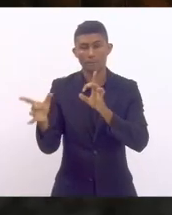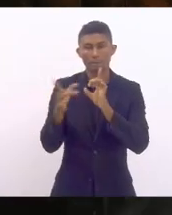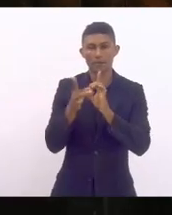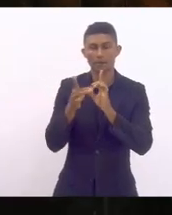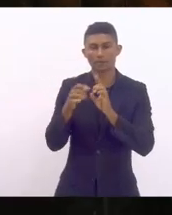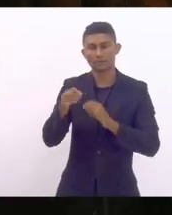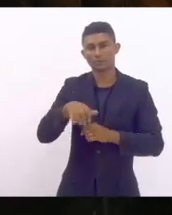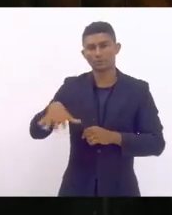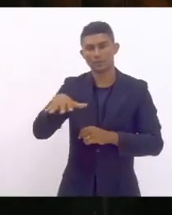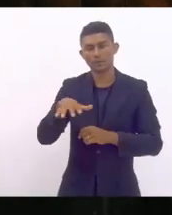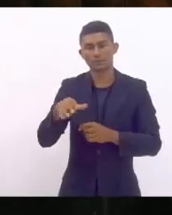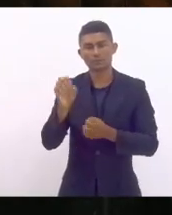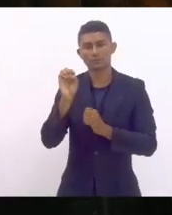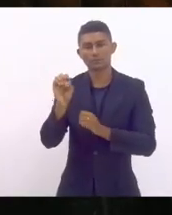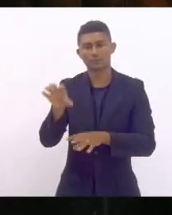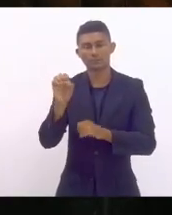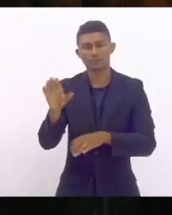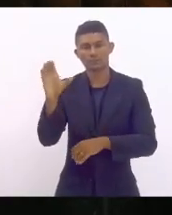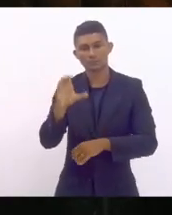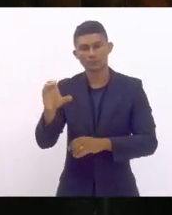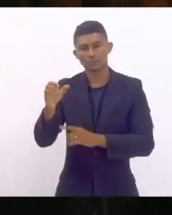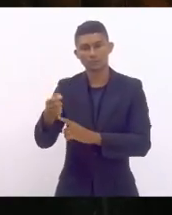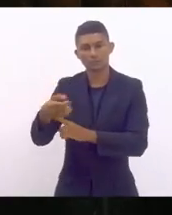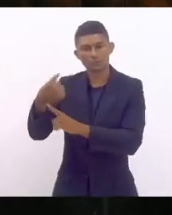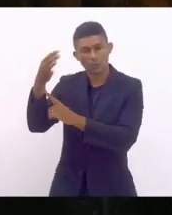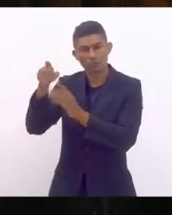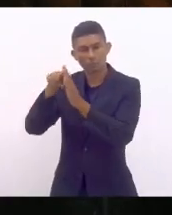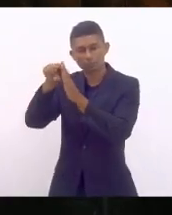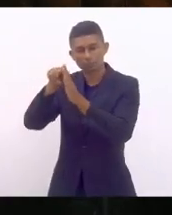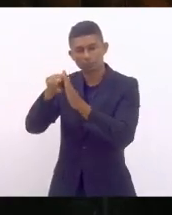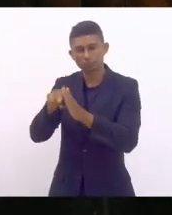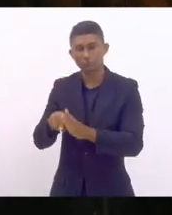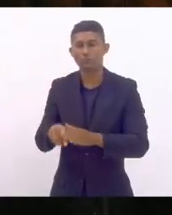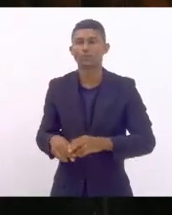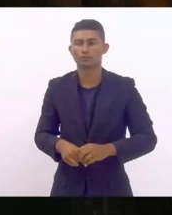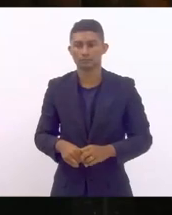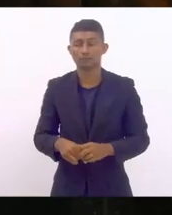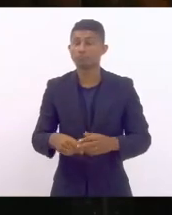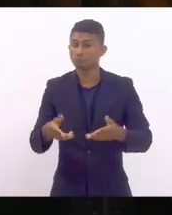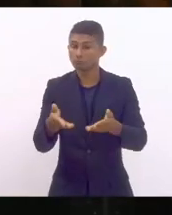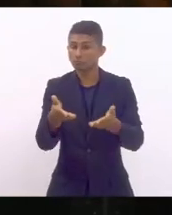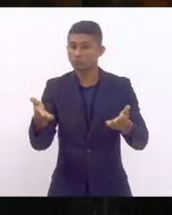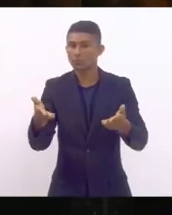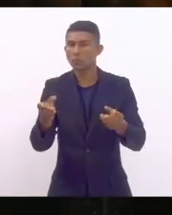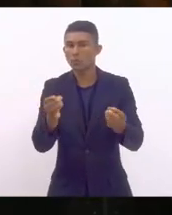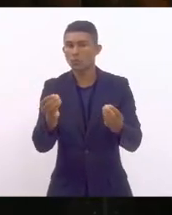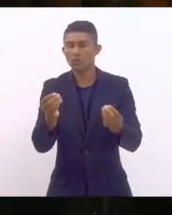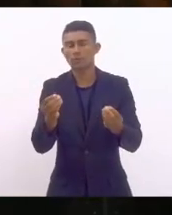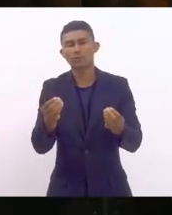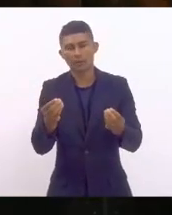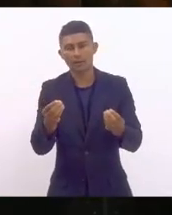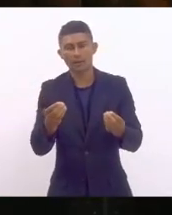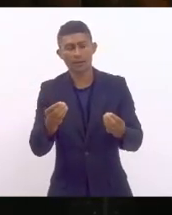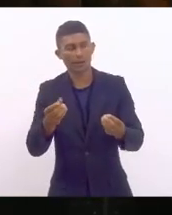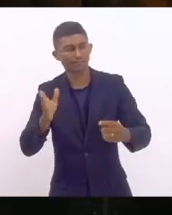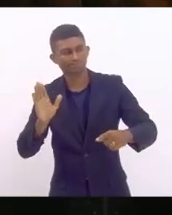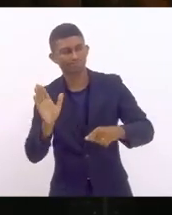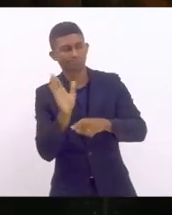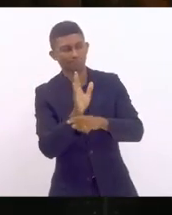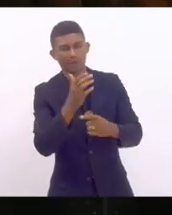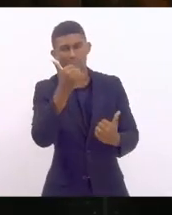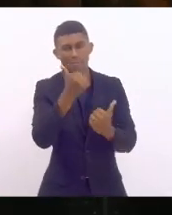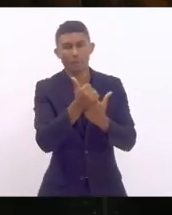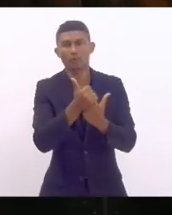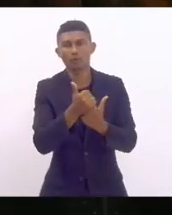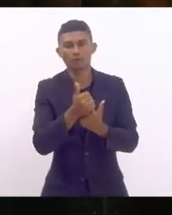de Educação Ciência e Pesquisa que se articula em defesa da universidade pública gratuita e